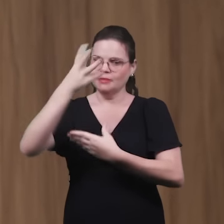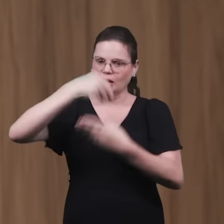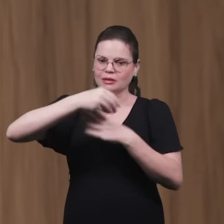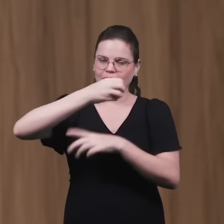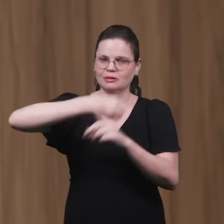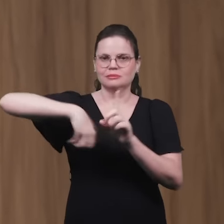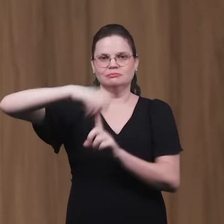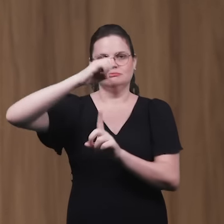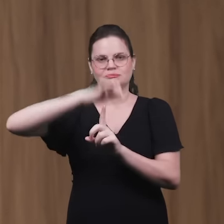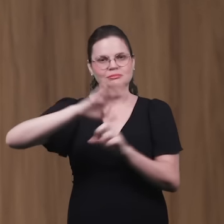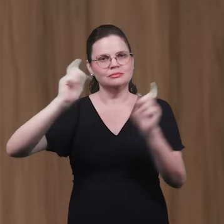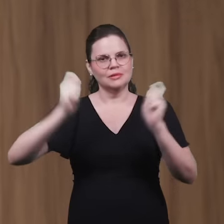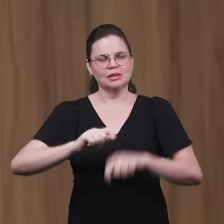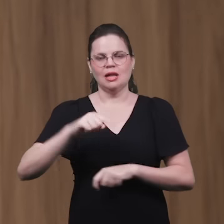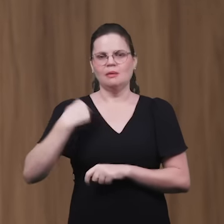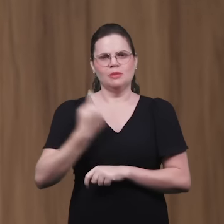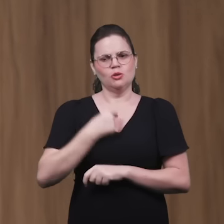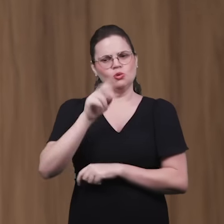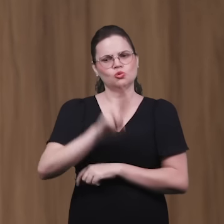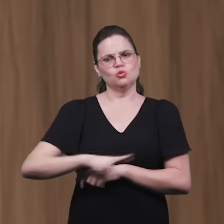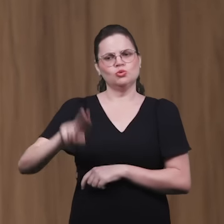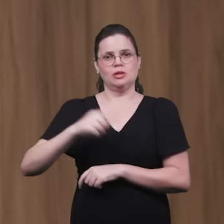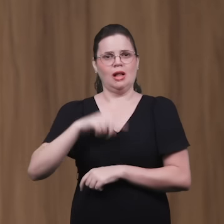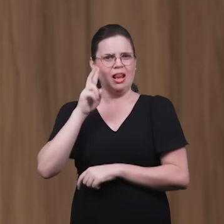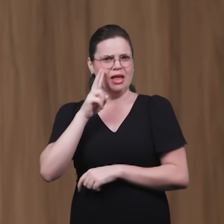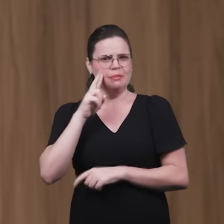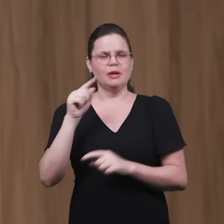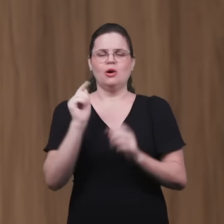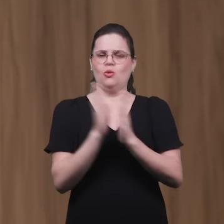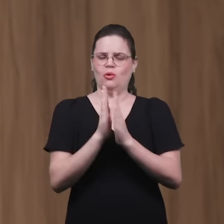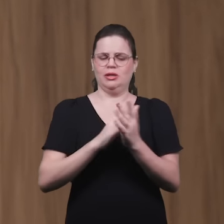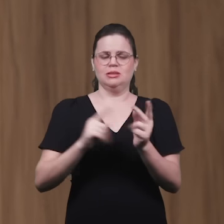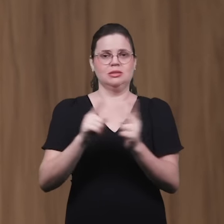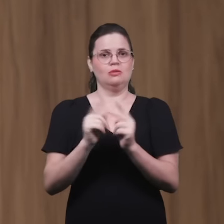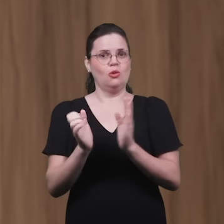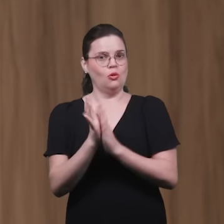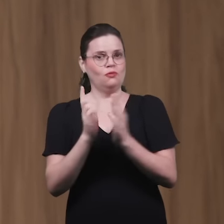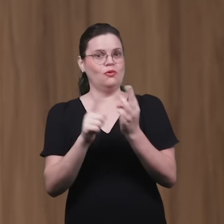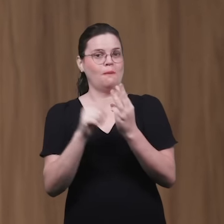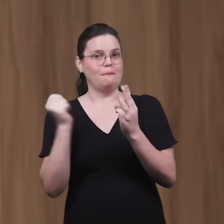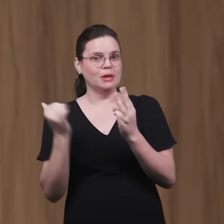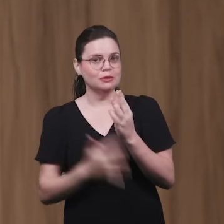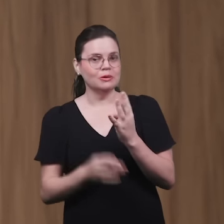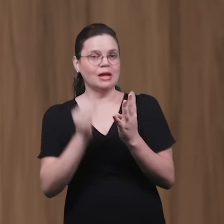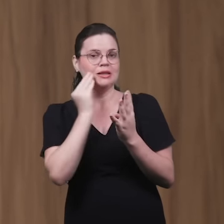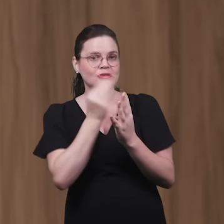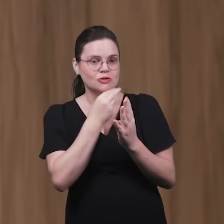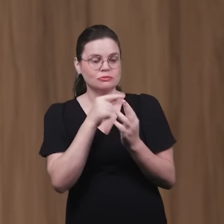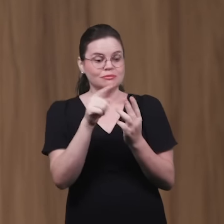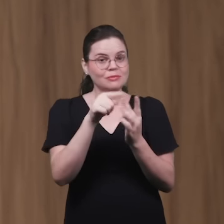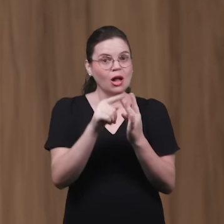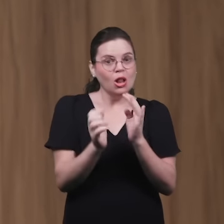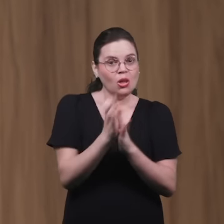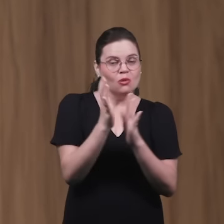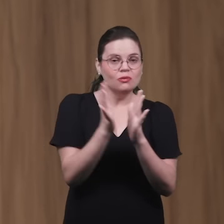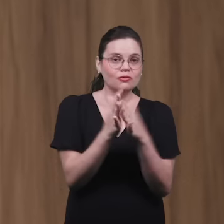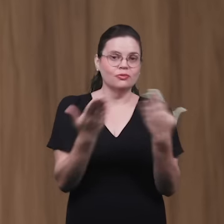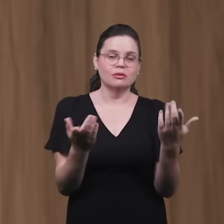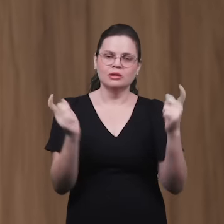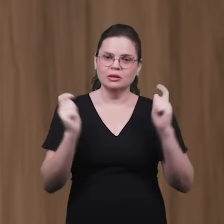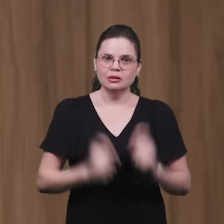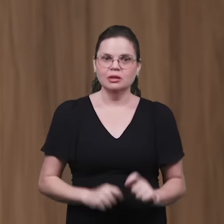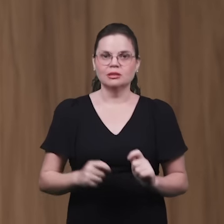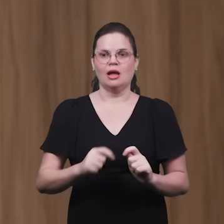Senhor coloca na nossa mão, além da oração, né, o louvor, a madrugada, mas o louvor, dessa maneira, é uma arma que vence